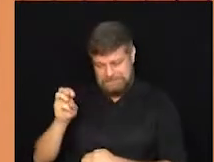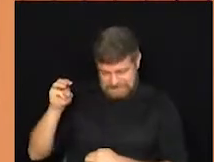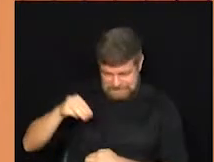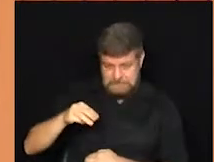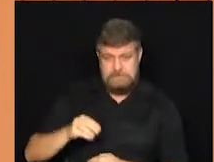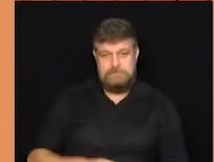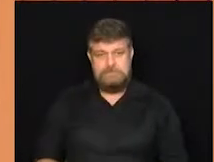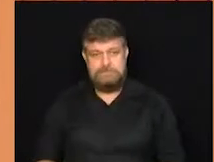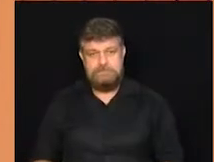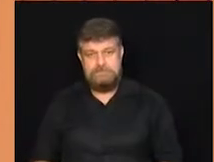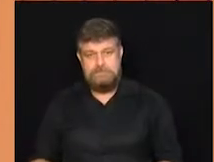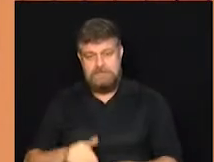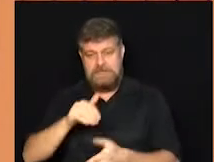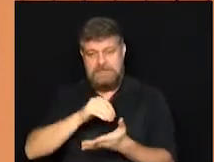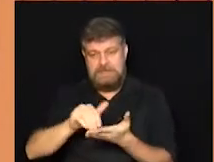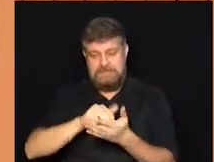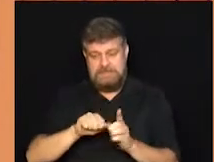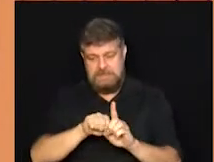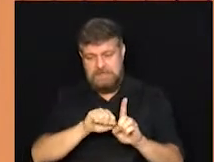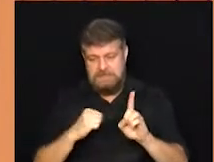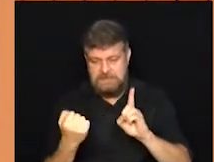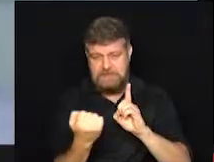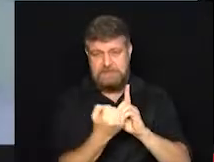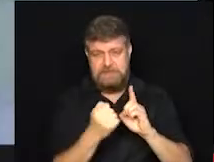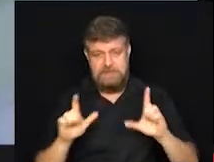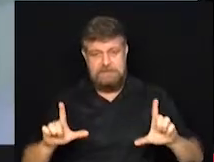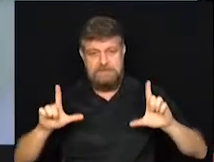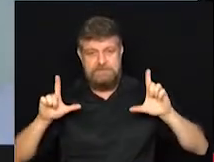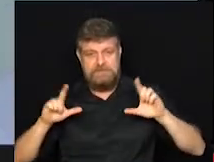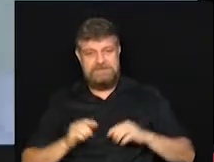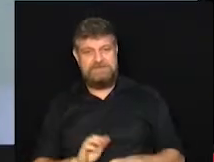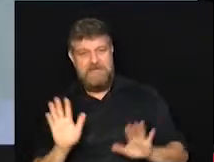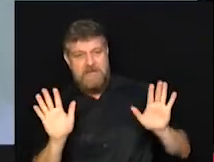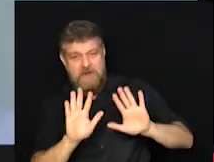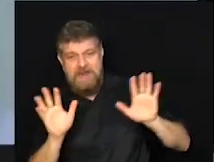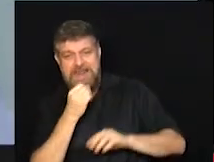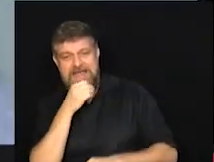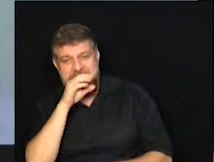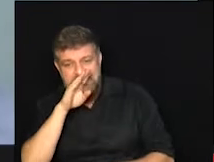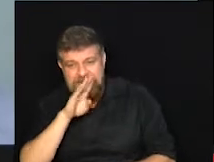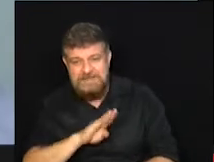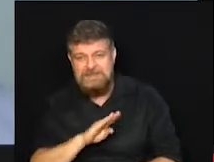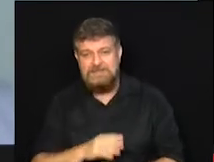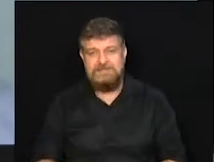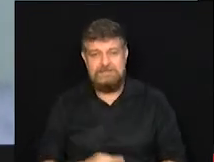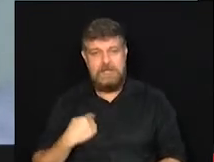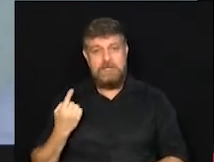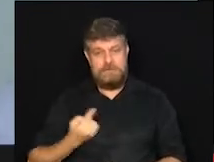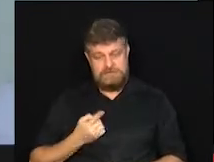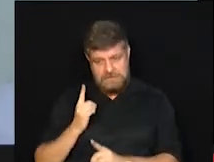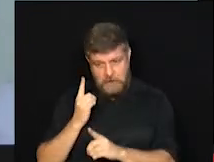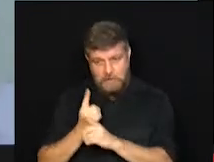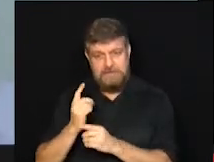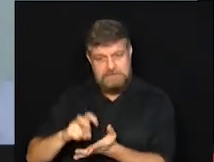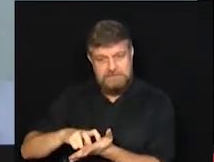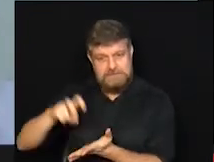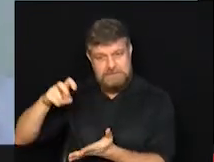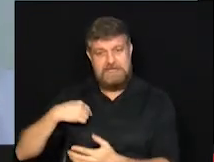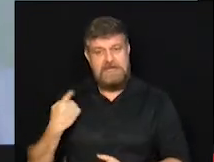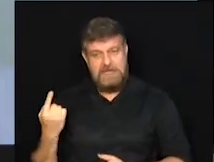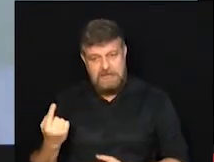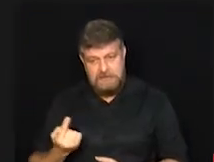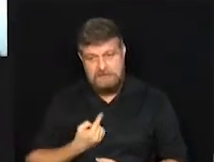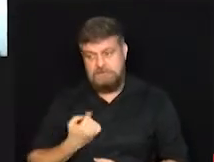Vandecleia, por favor. Olá, vereadora, boa tarde. Nos vimos pela manhã, de fato estávamos numa pauta